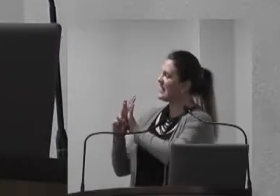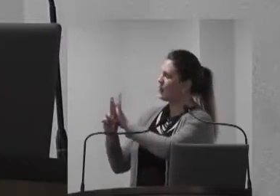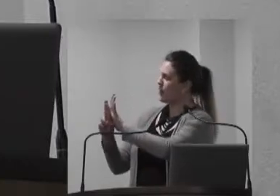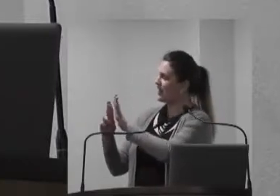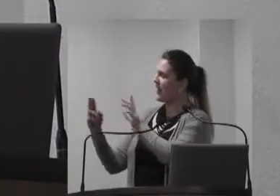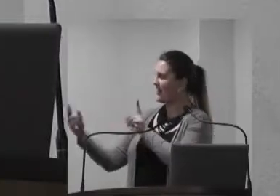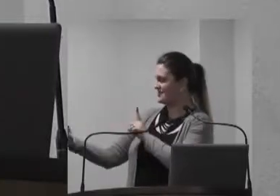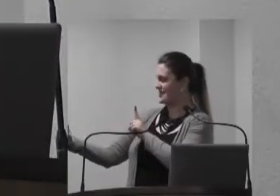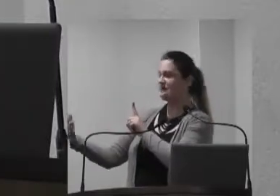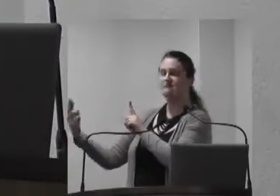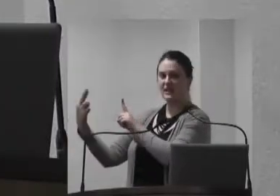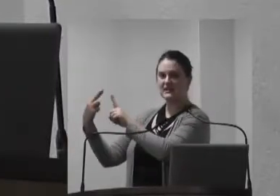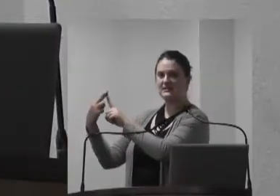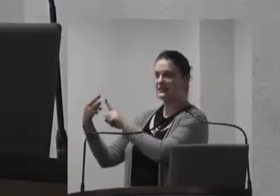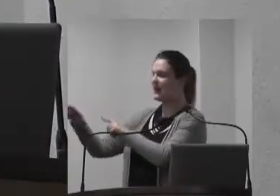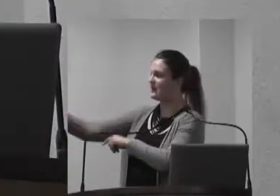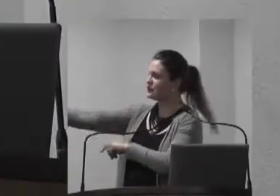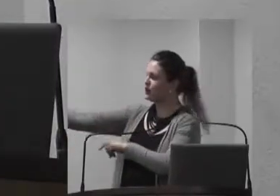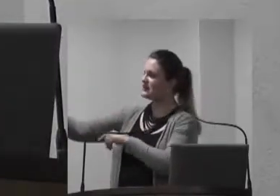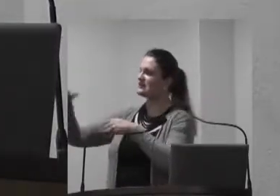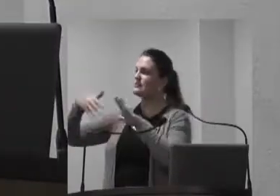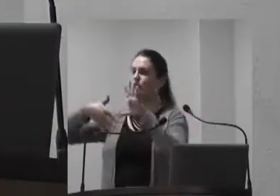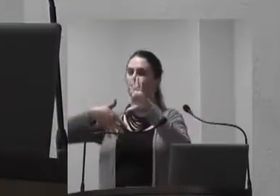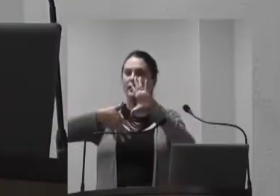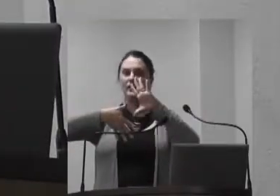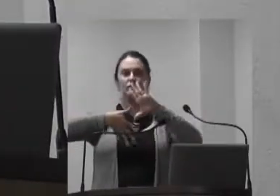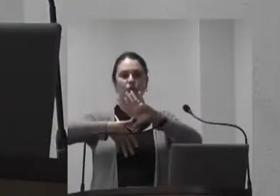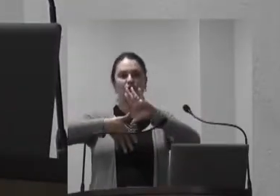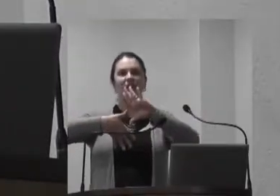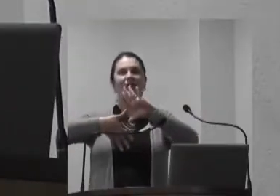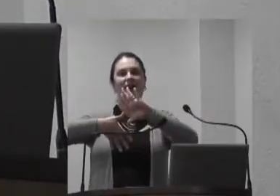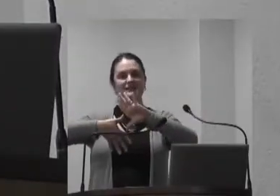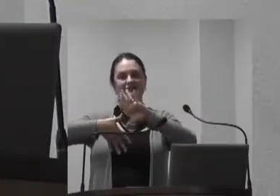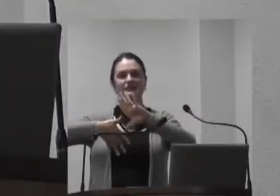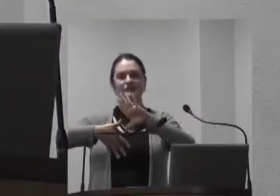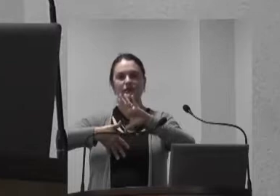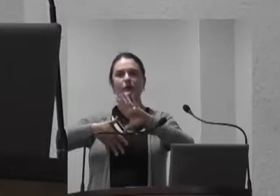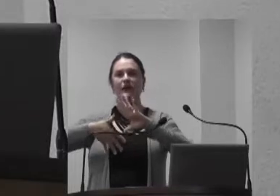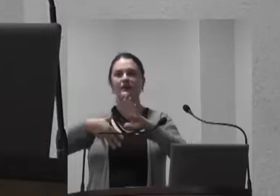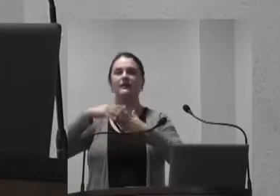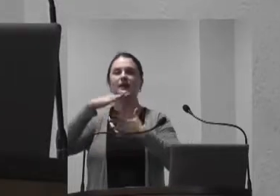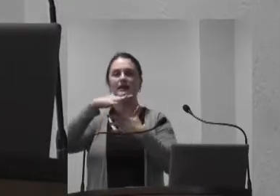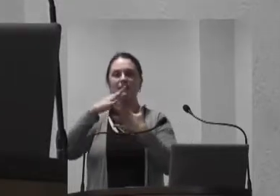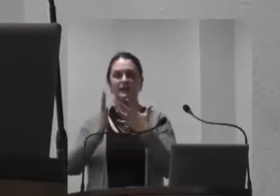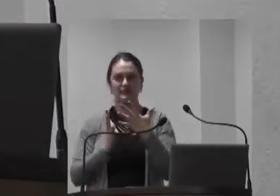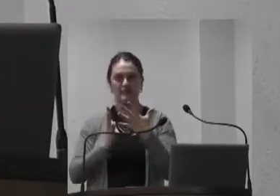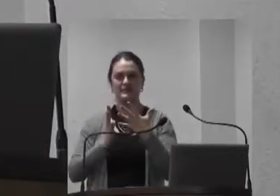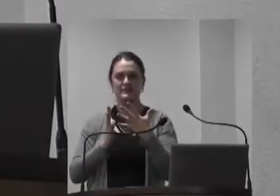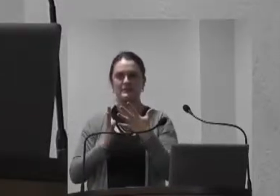elas se reconhecem, né? Se tem no símbolo do acessível em